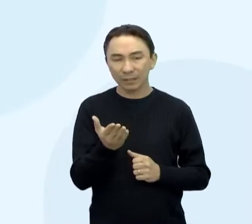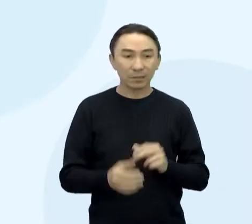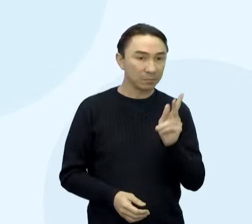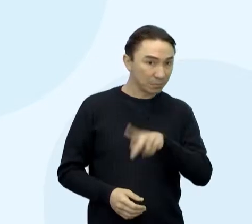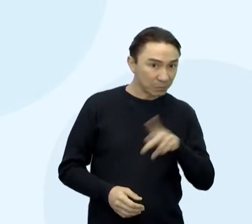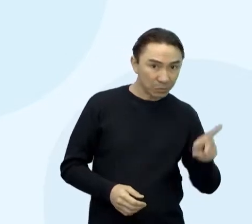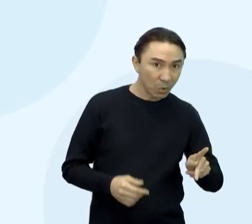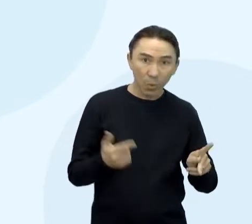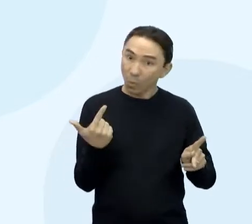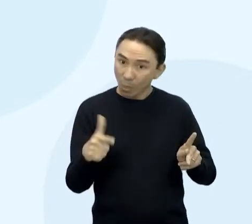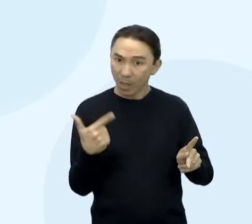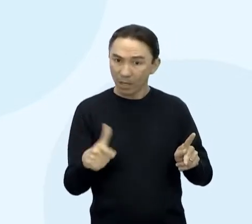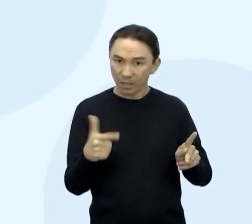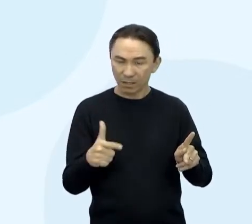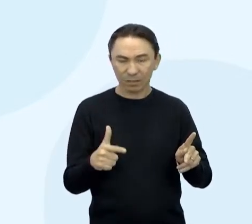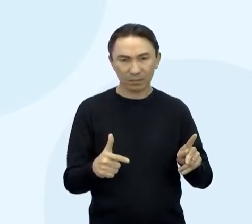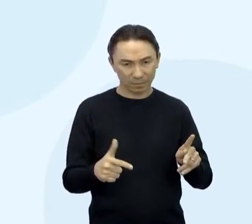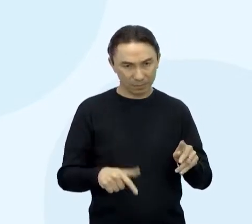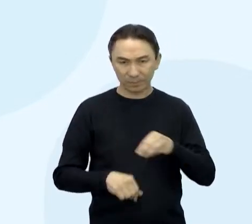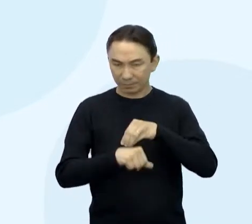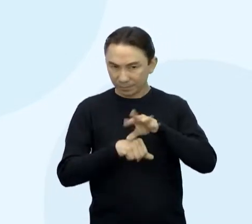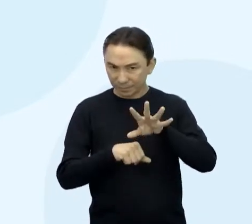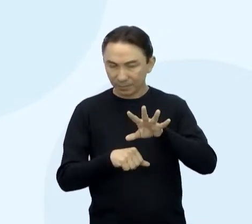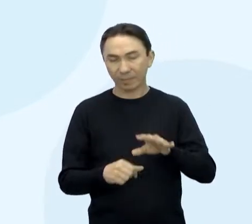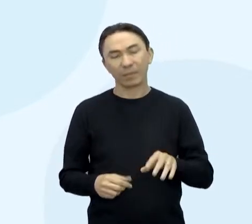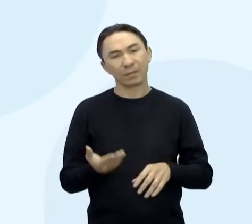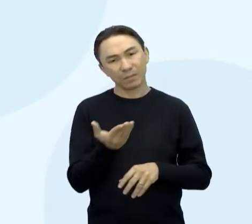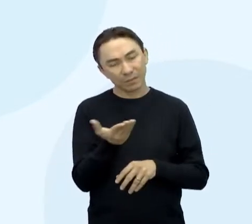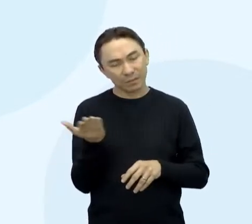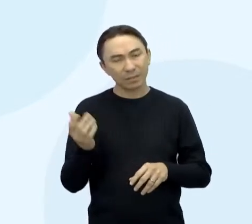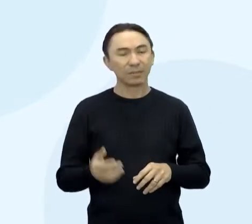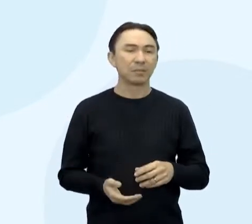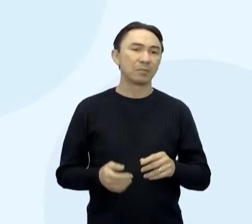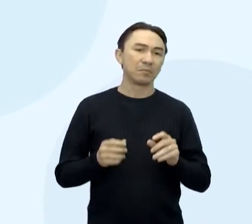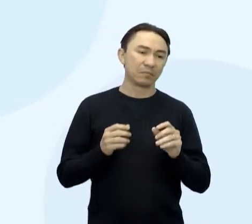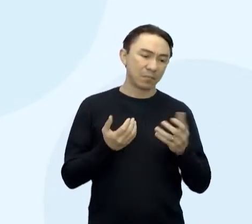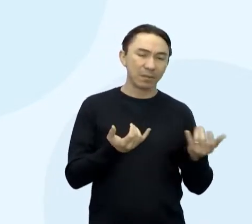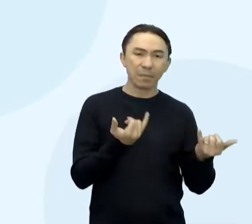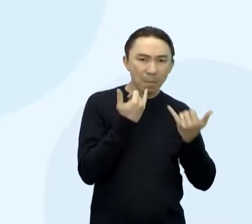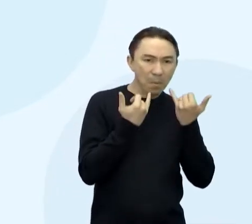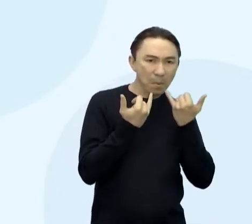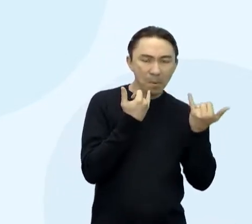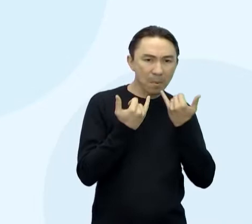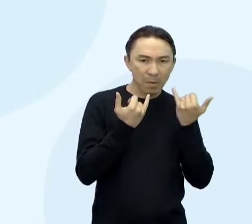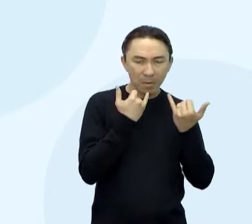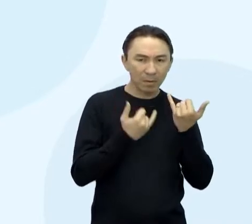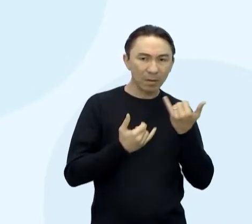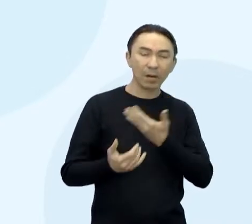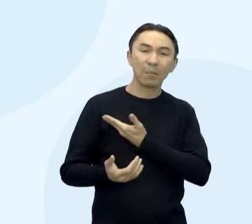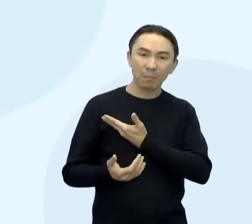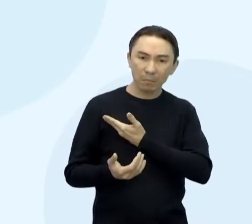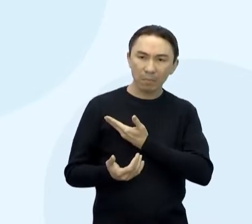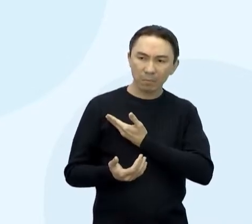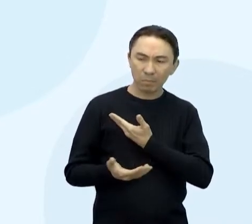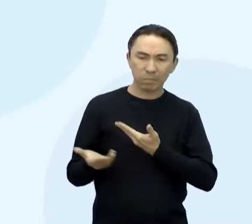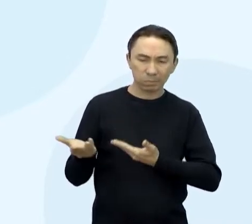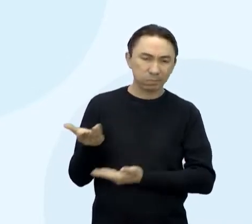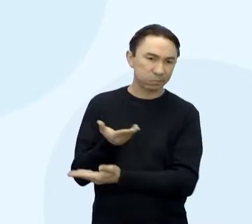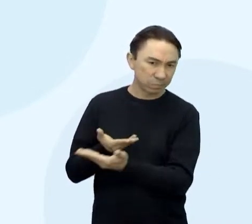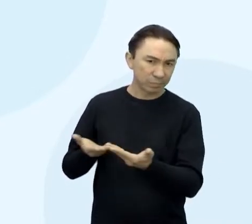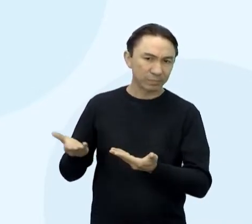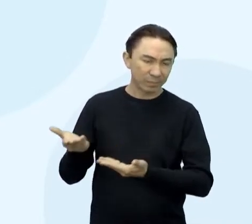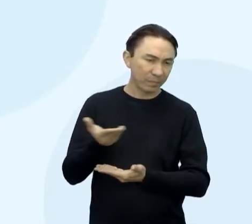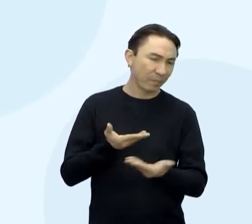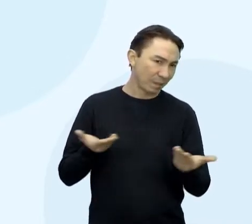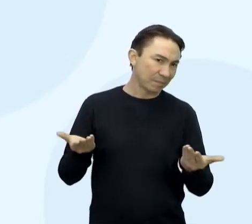momento da realização dessa aula, recomendamos que você compartilhe as informações aí com um colega de sala, com o seu professor.